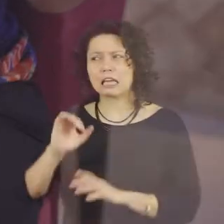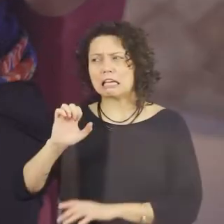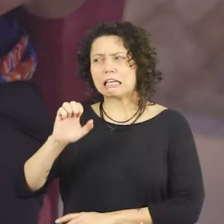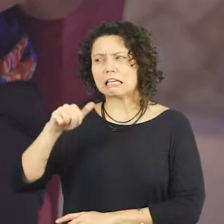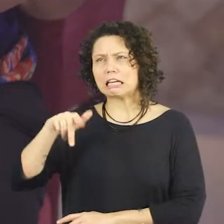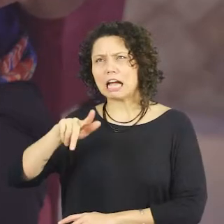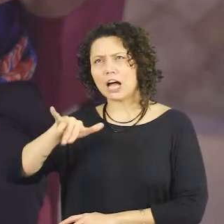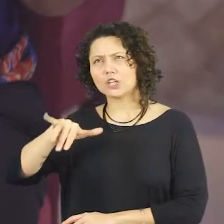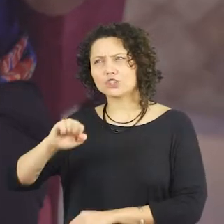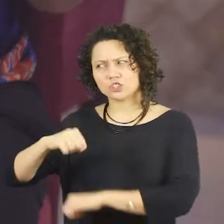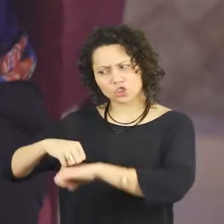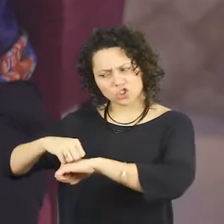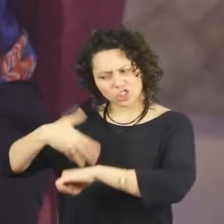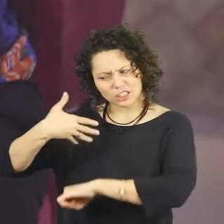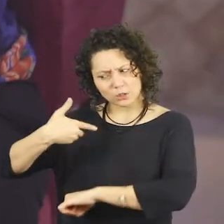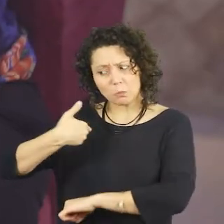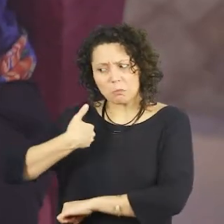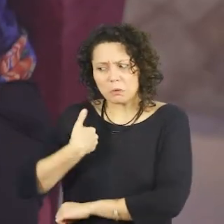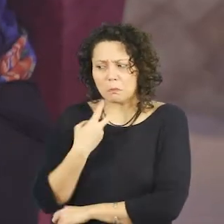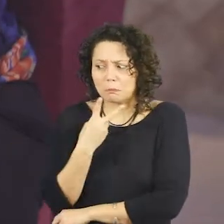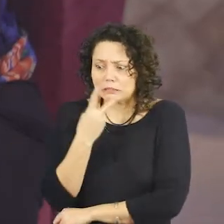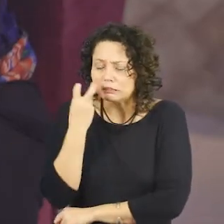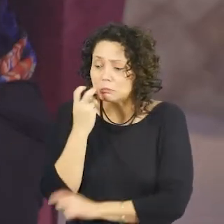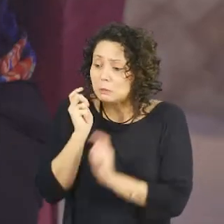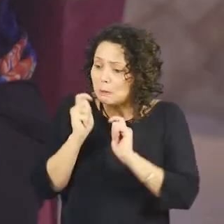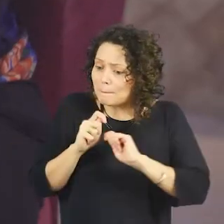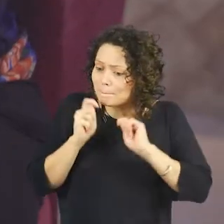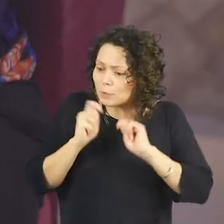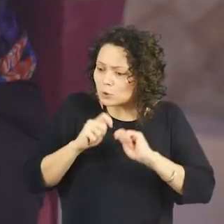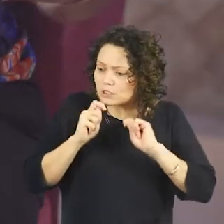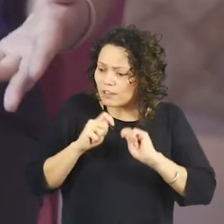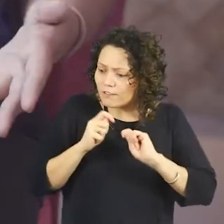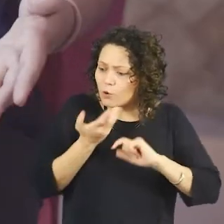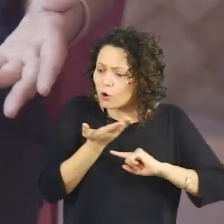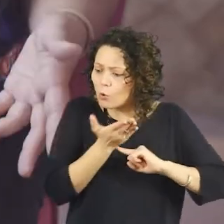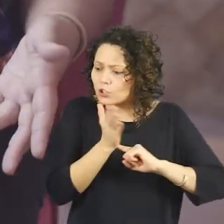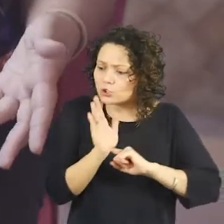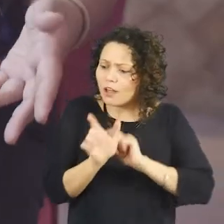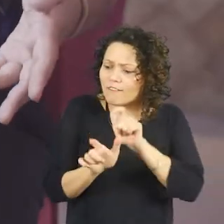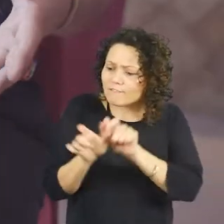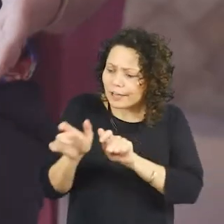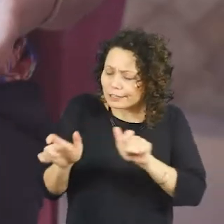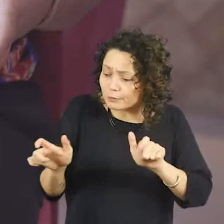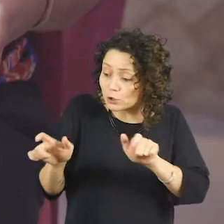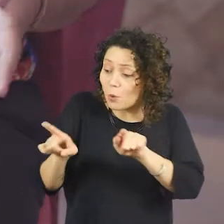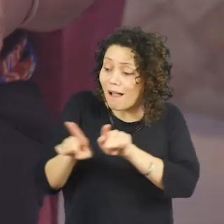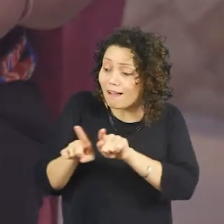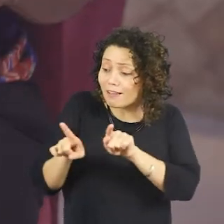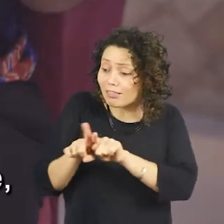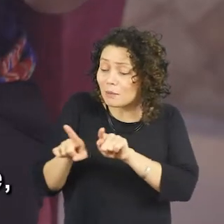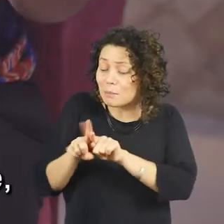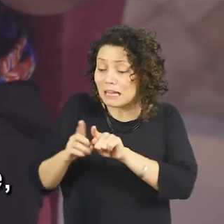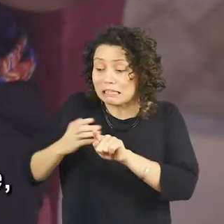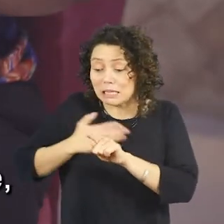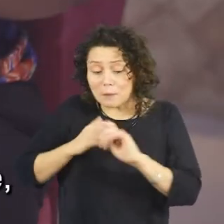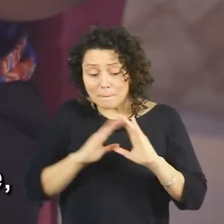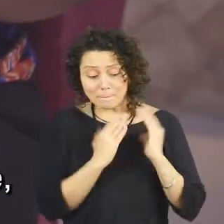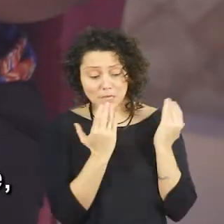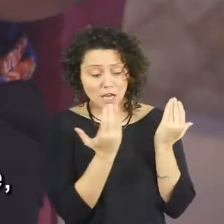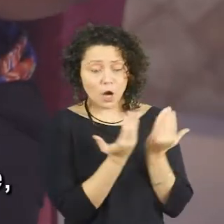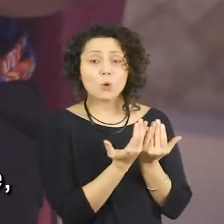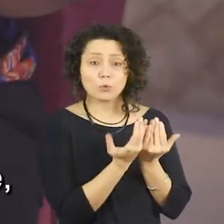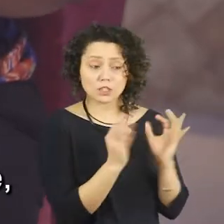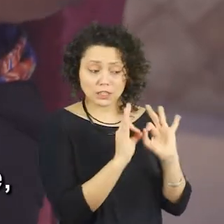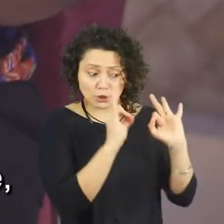Quando eu recebi a indicação do Engaja, eu vi que eu teria a possibilidade de ser facilitadora para outras jovens e, além disso, aplicar